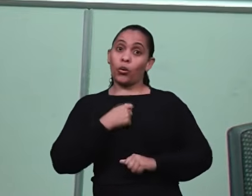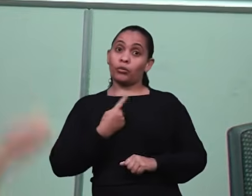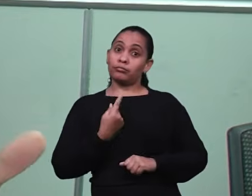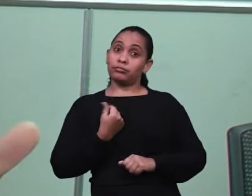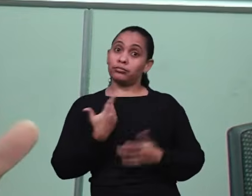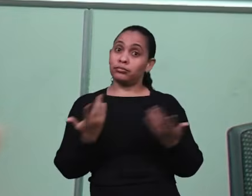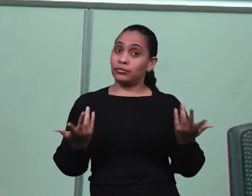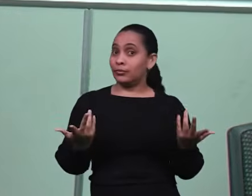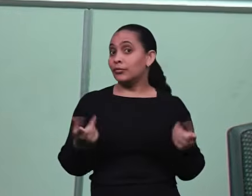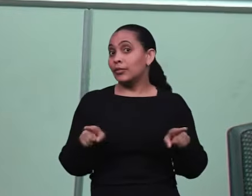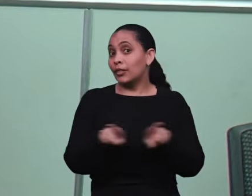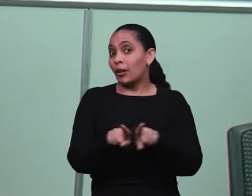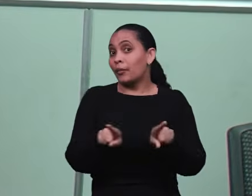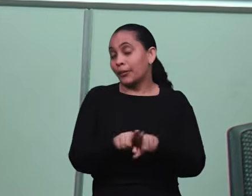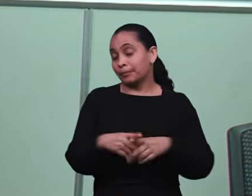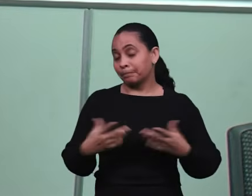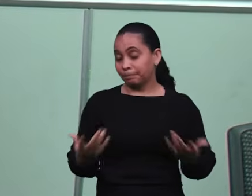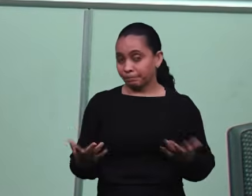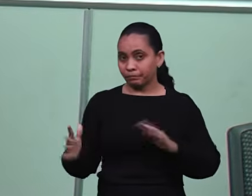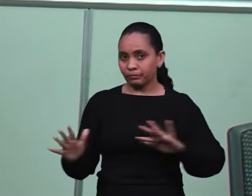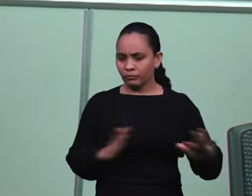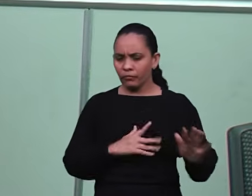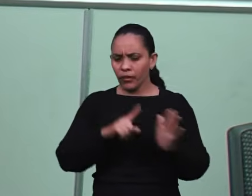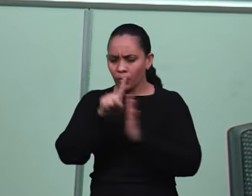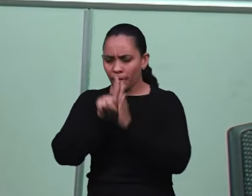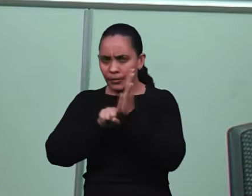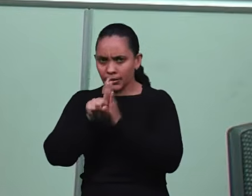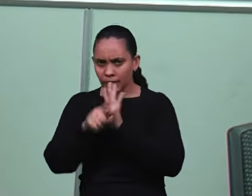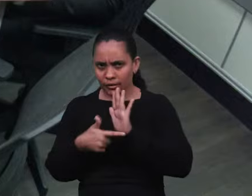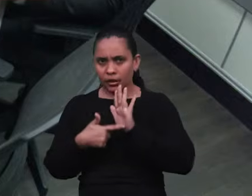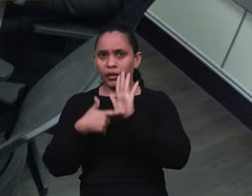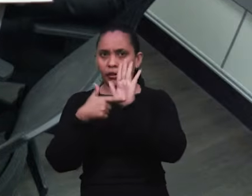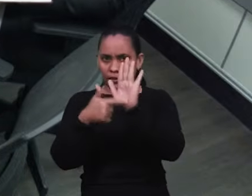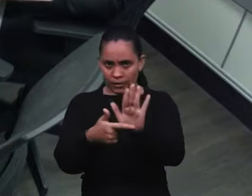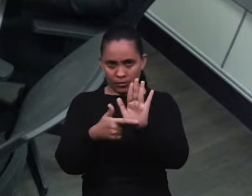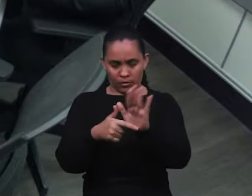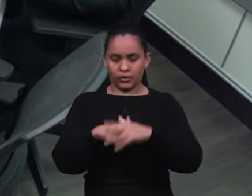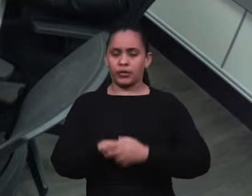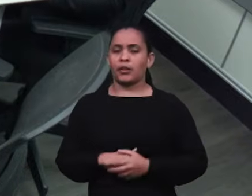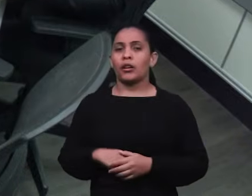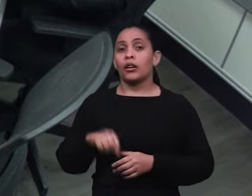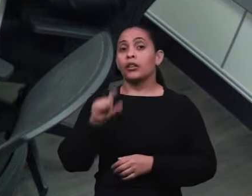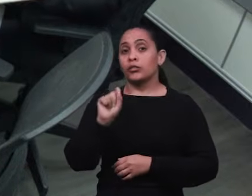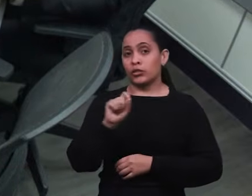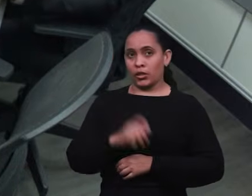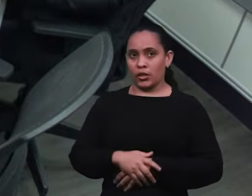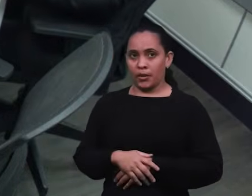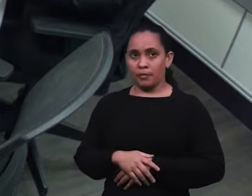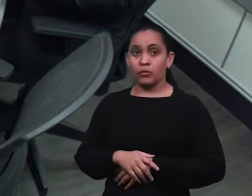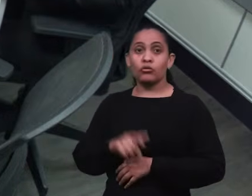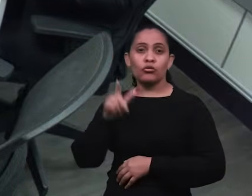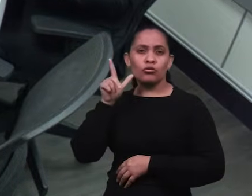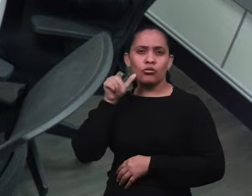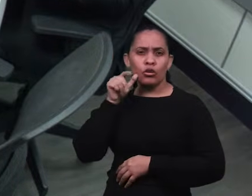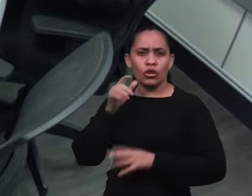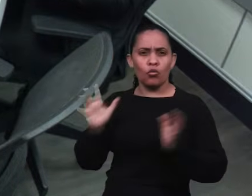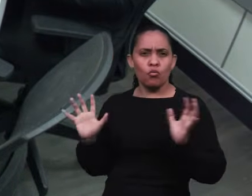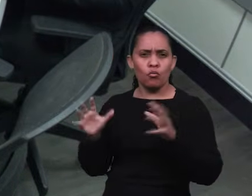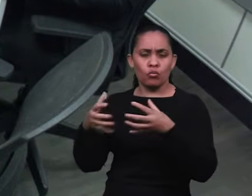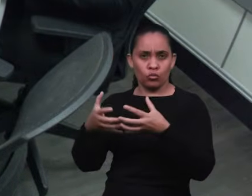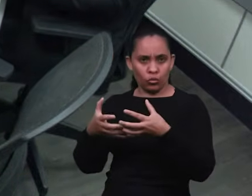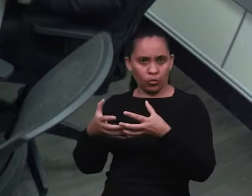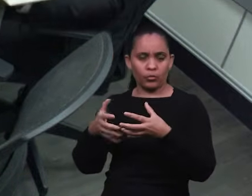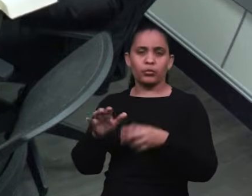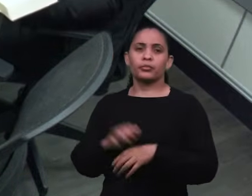um dado preocupante. Tem até uma pesquisa mais recente da Confederação Nacional de Gerentes Lojistas, em parceria com o SPC, que é o Serviço de